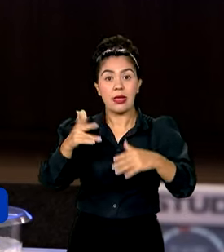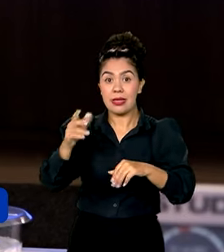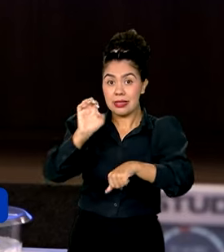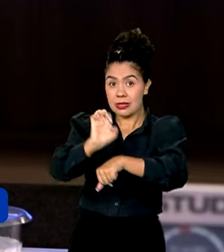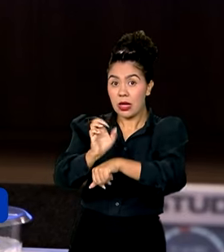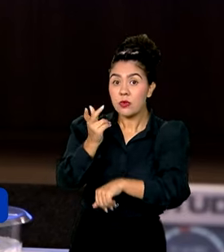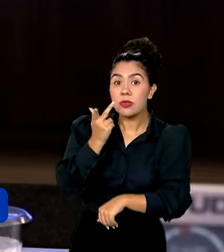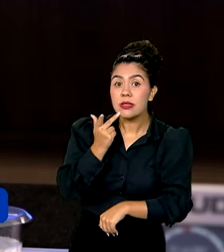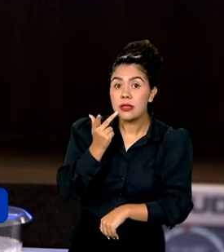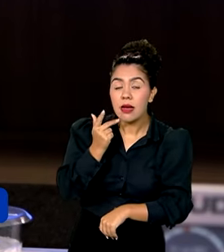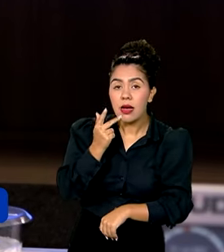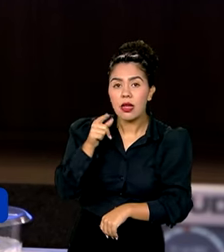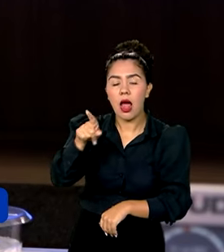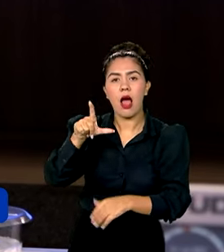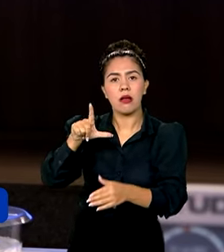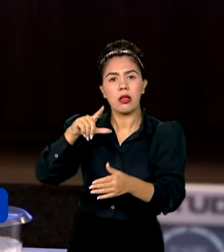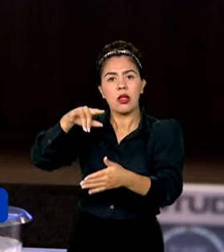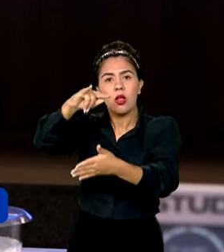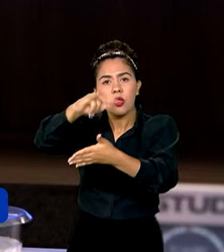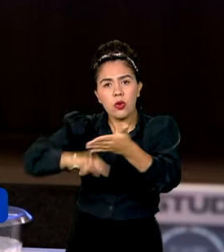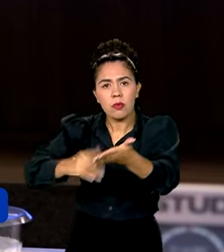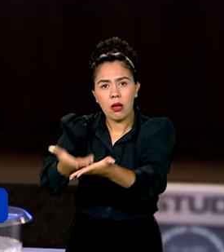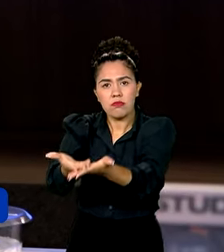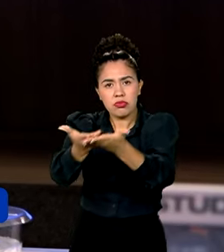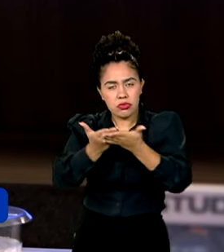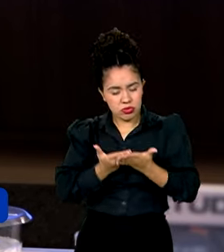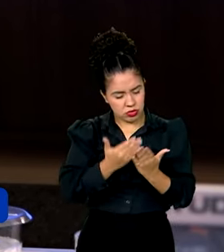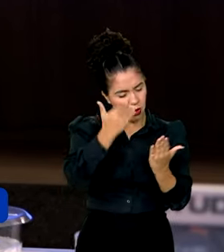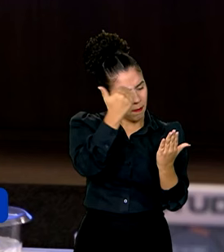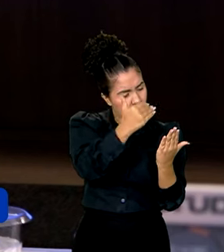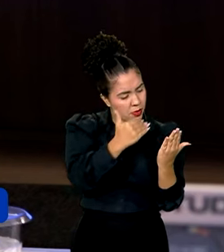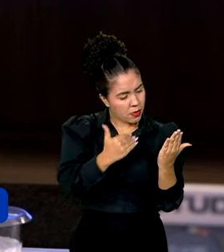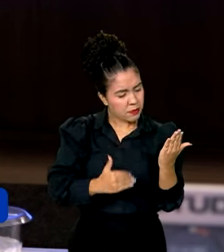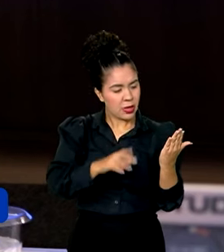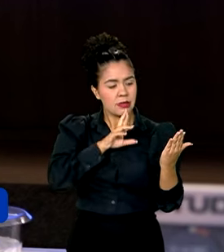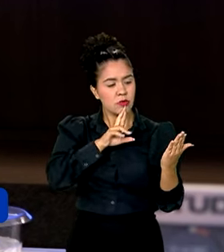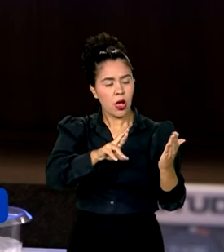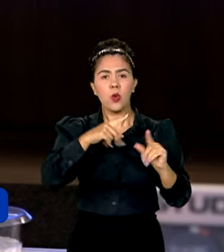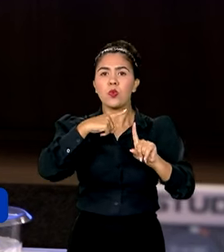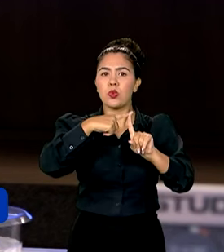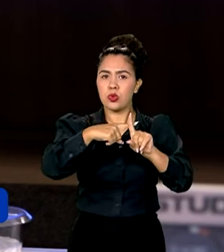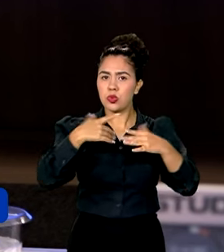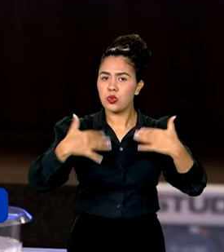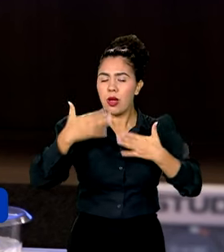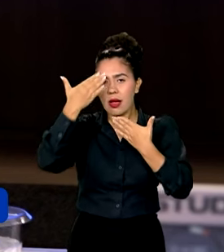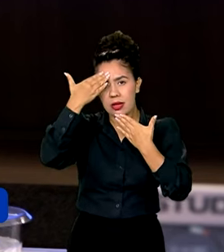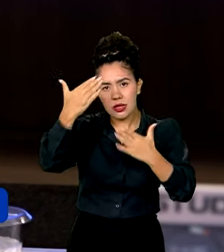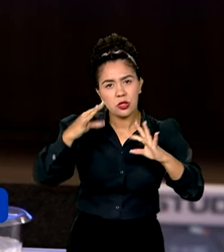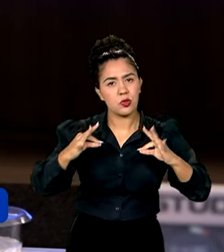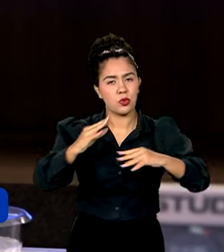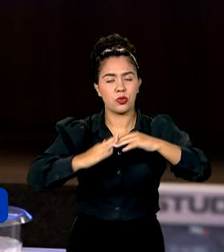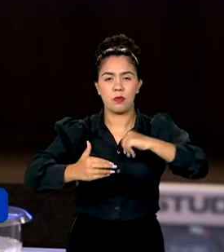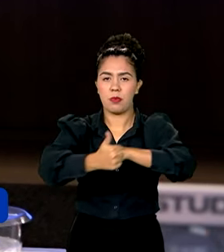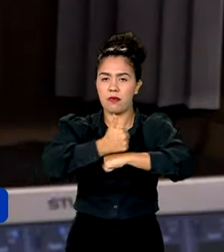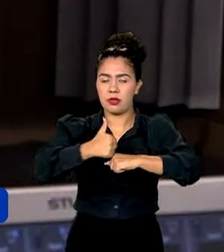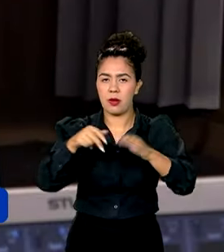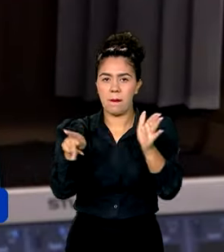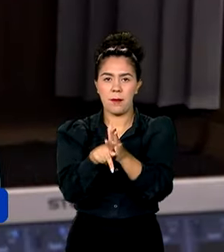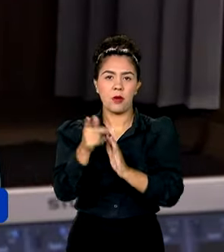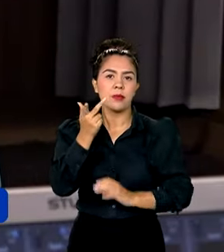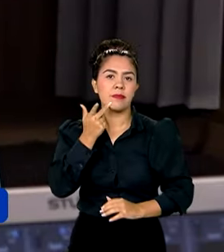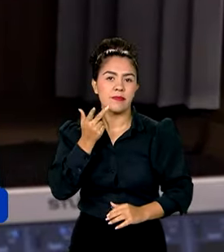tem apresentado dados muito positivos eu queria agradecer a todos os trabalhadores do SUS no estado